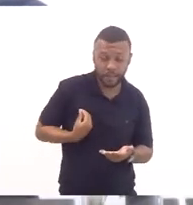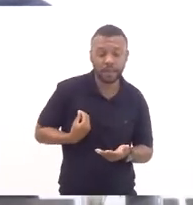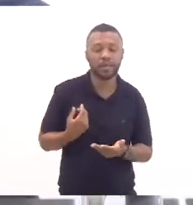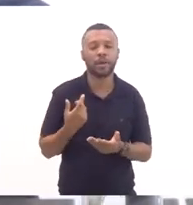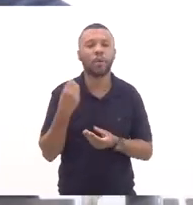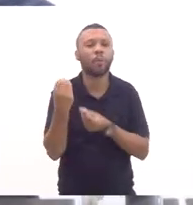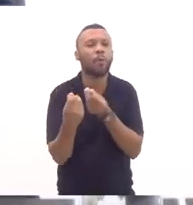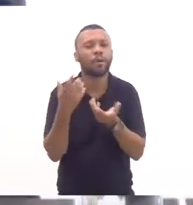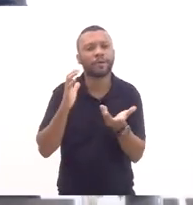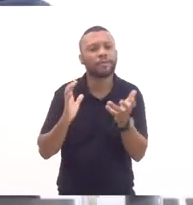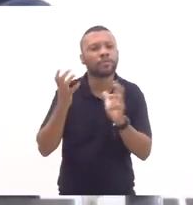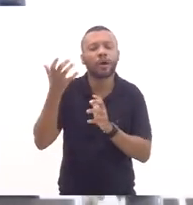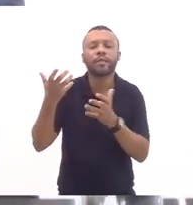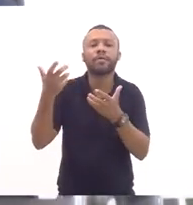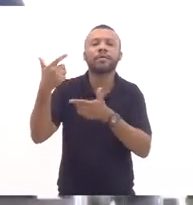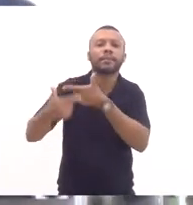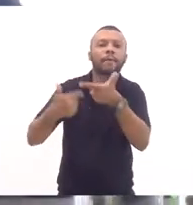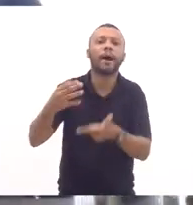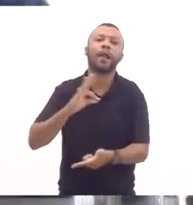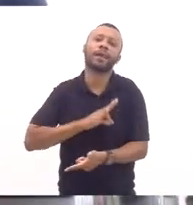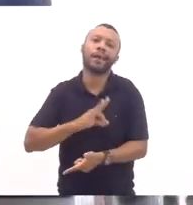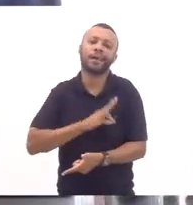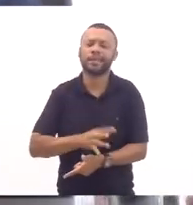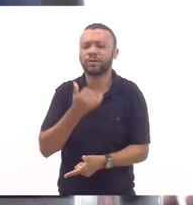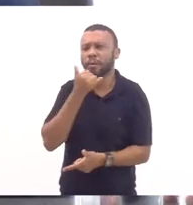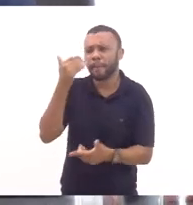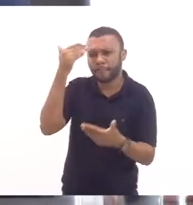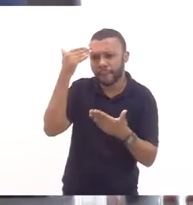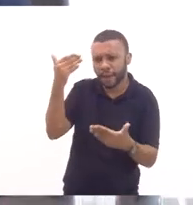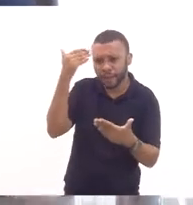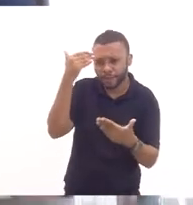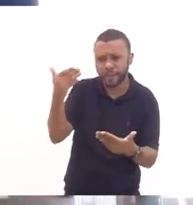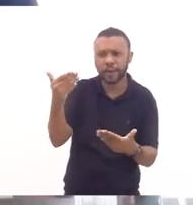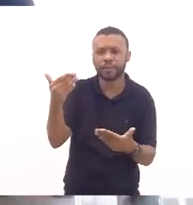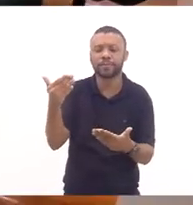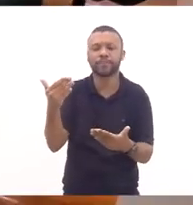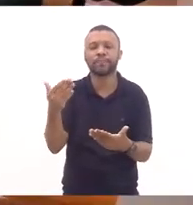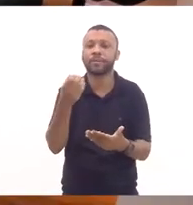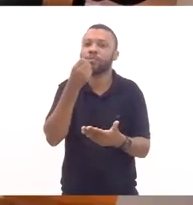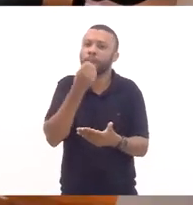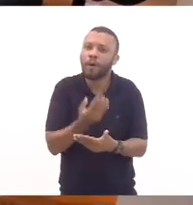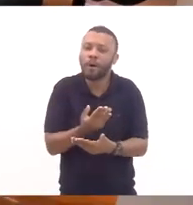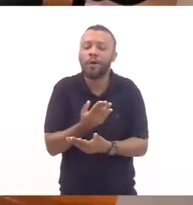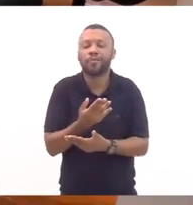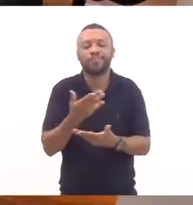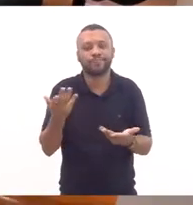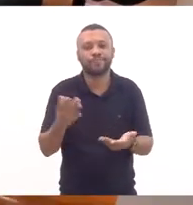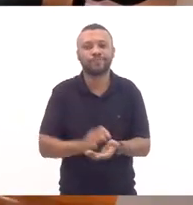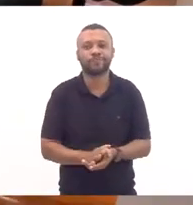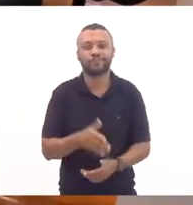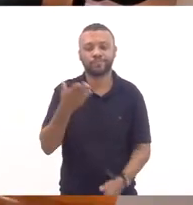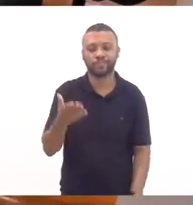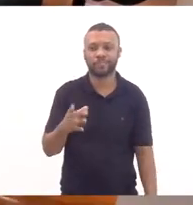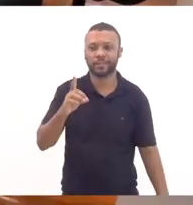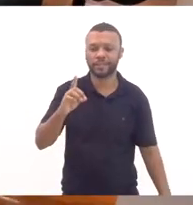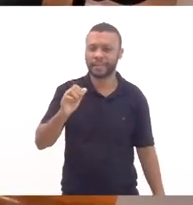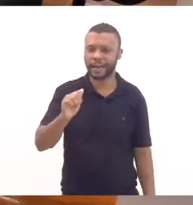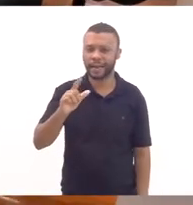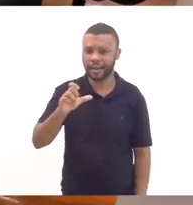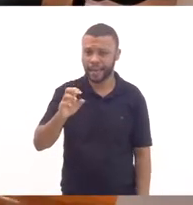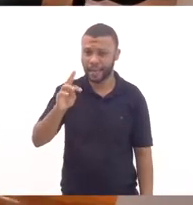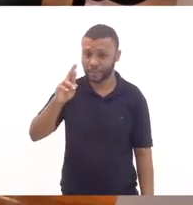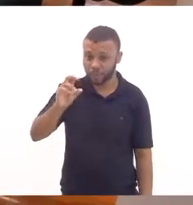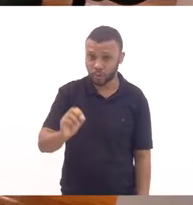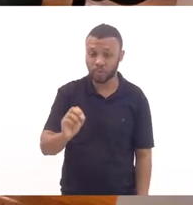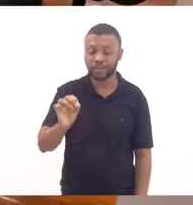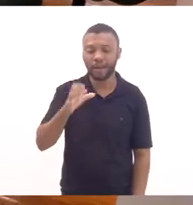estados. Obrigado, desculpa a todos. Obrigada, Indalécio. Eu quero fazer... Muito bom. Nosso mestre, Indalécio, né? Eu tenho